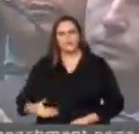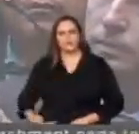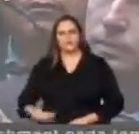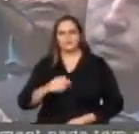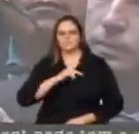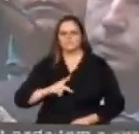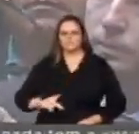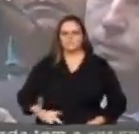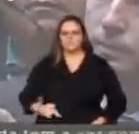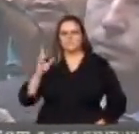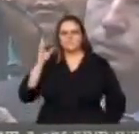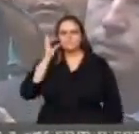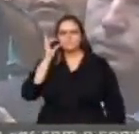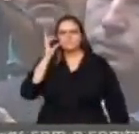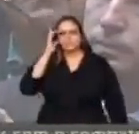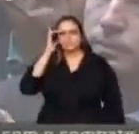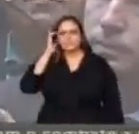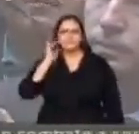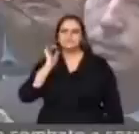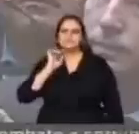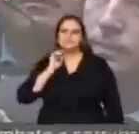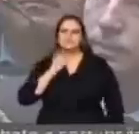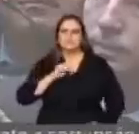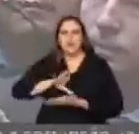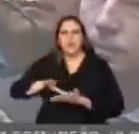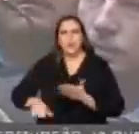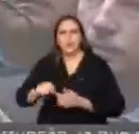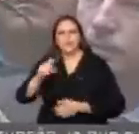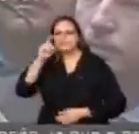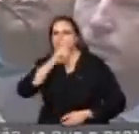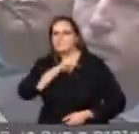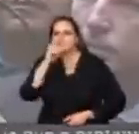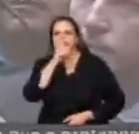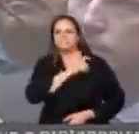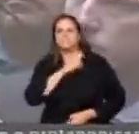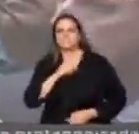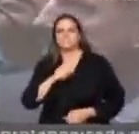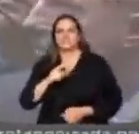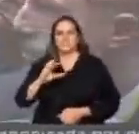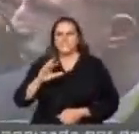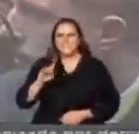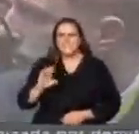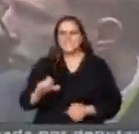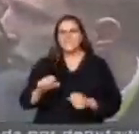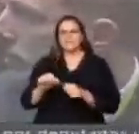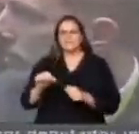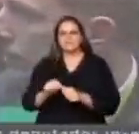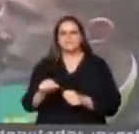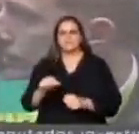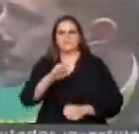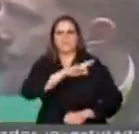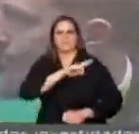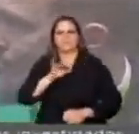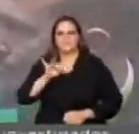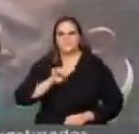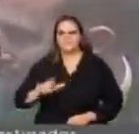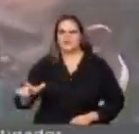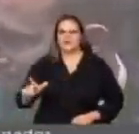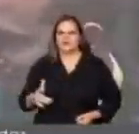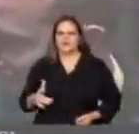Dilma, corrupto e mentiroso, cometeu crime de responsabilidade fiscal e